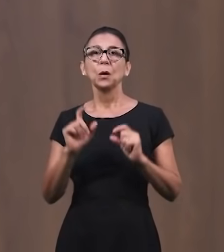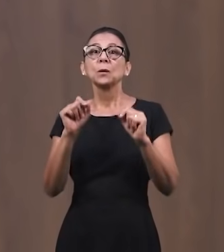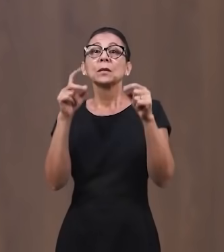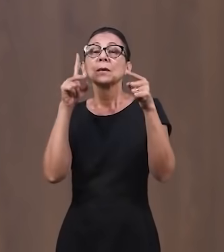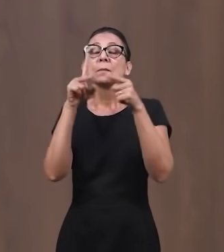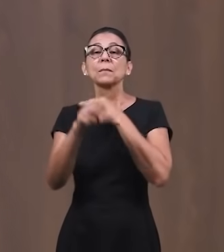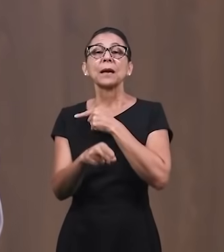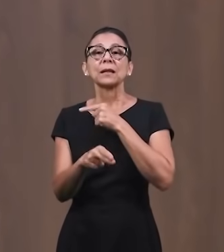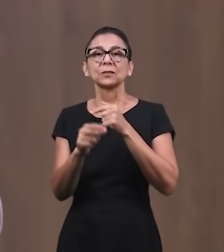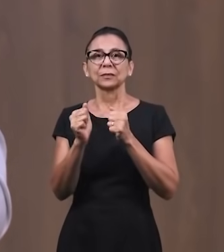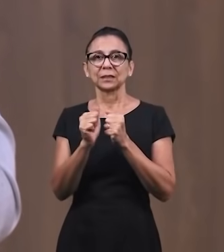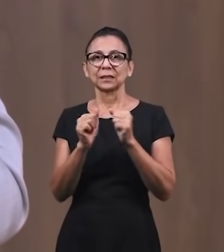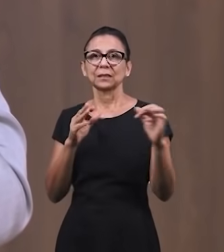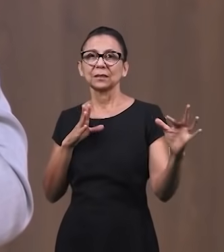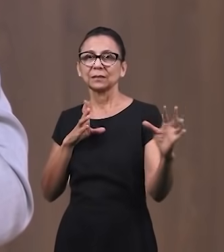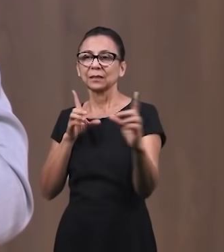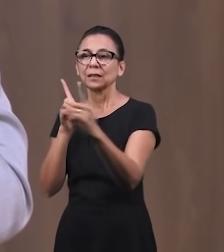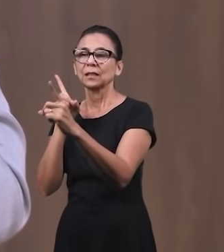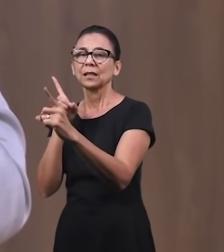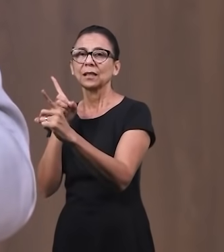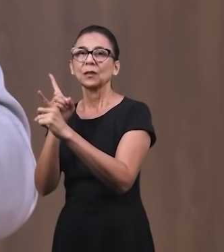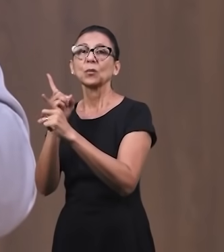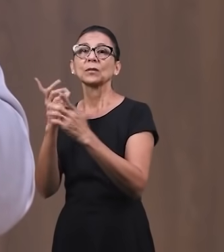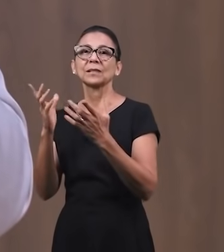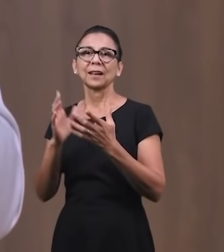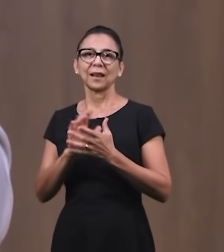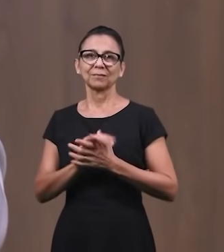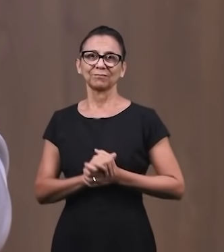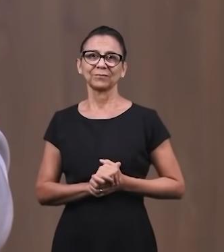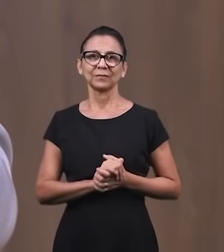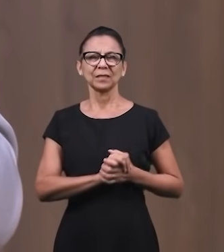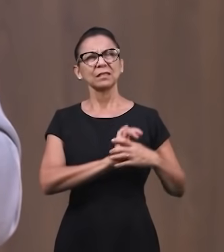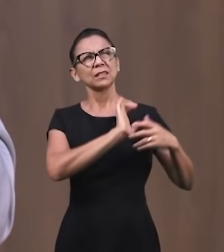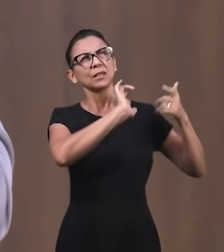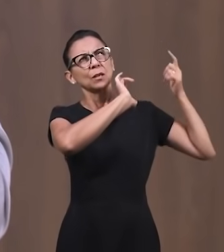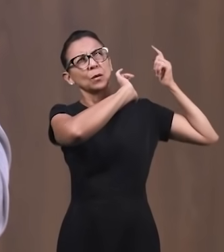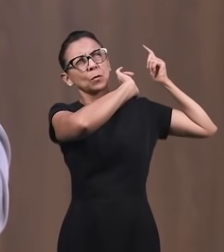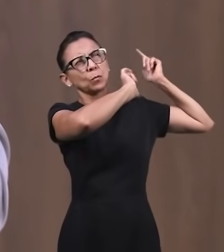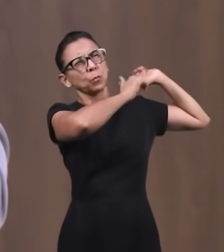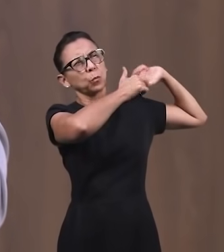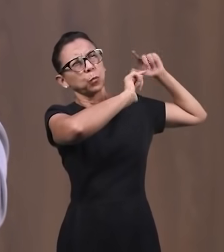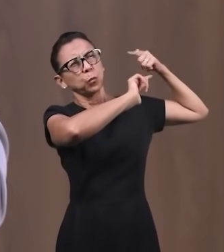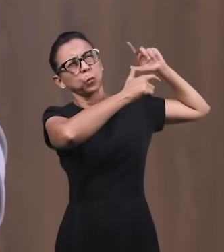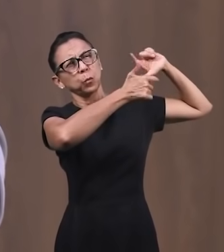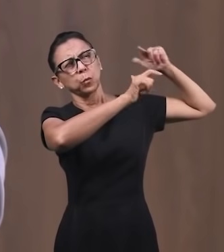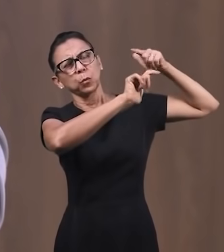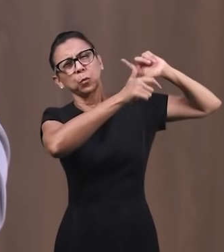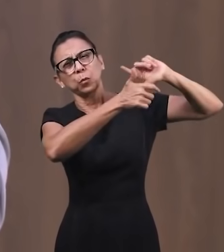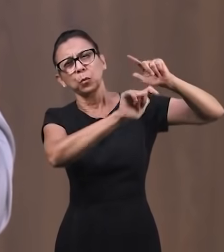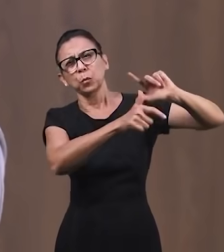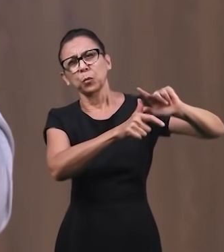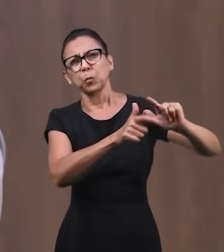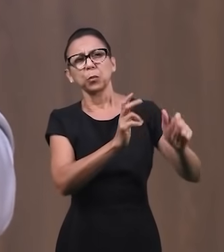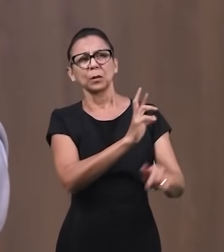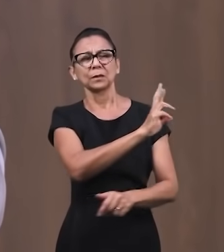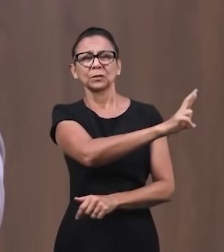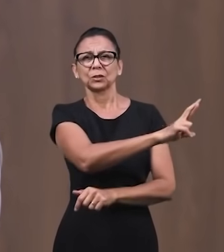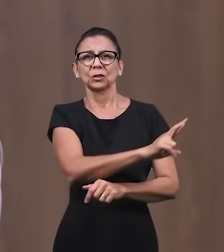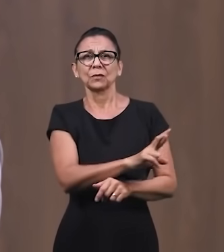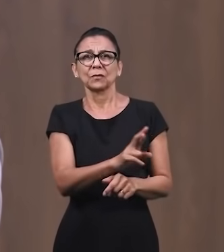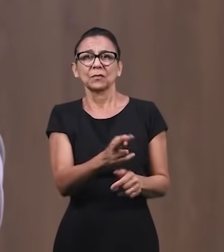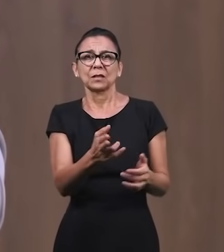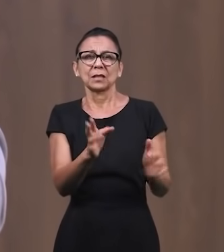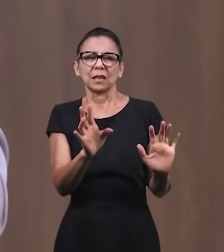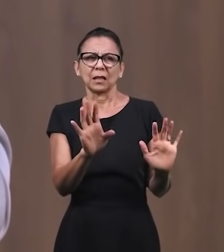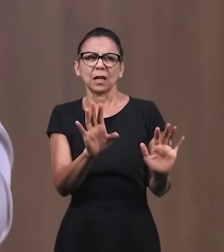te atrapalha de ver Jesus? Uma tradição que você traz consigo, que você simplesmente não quer